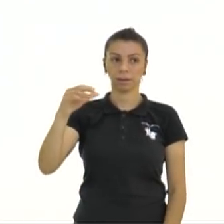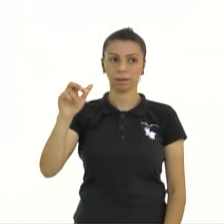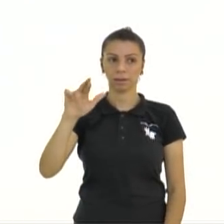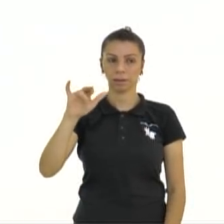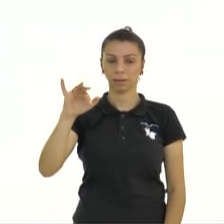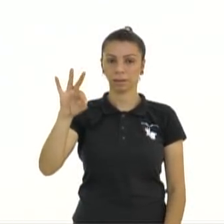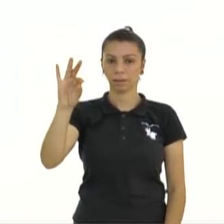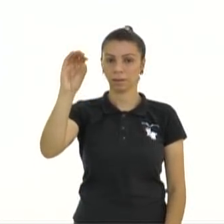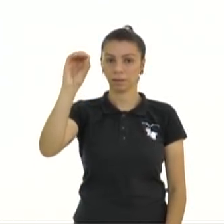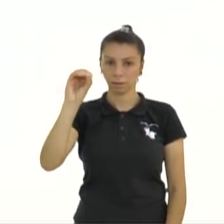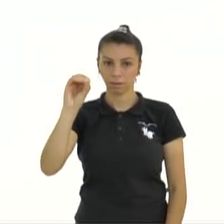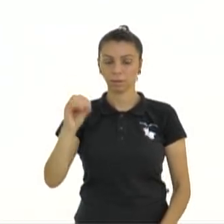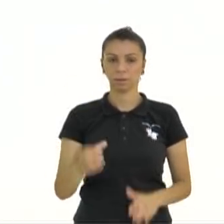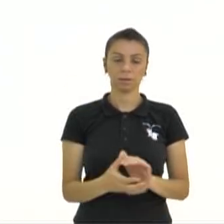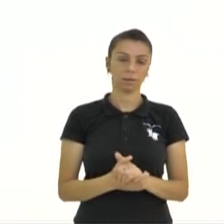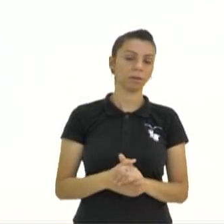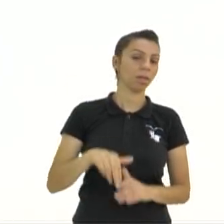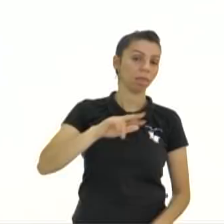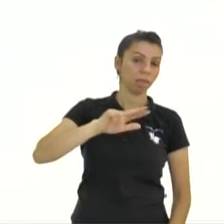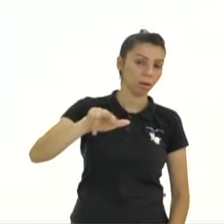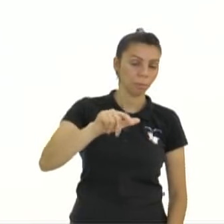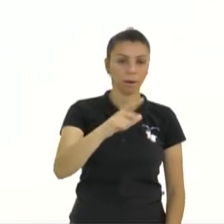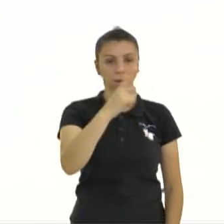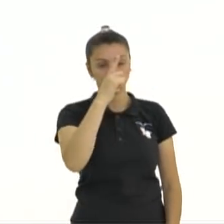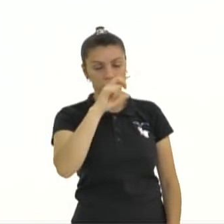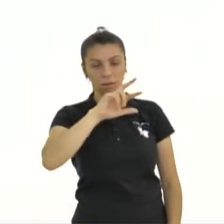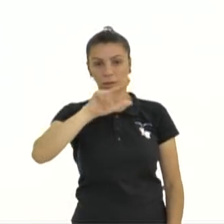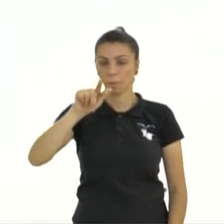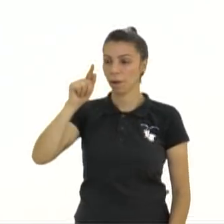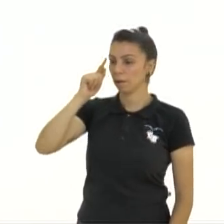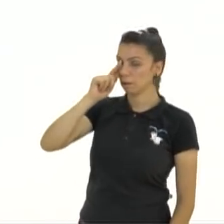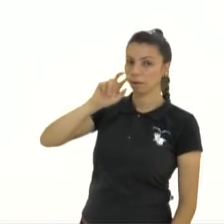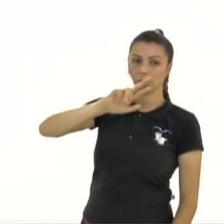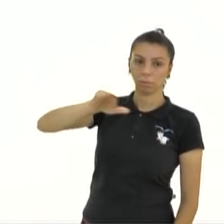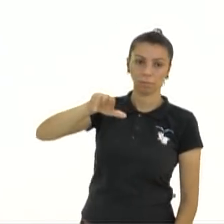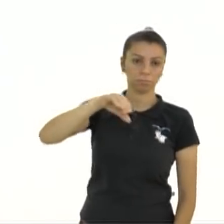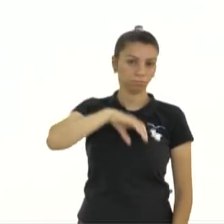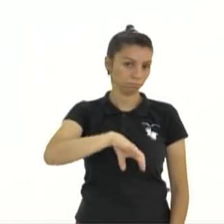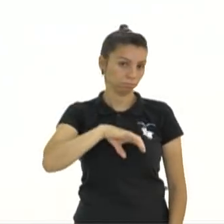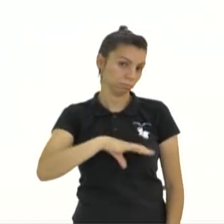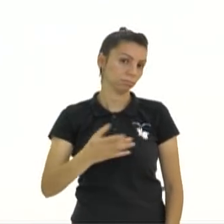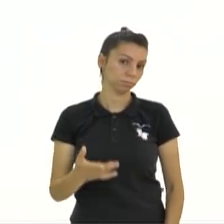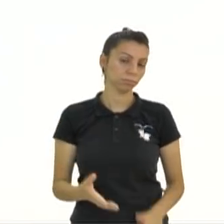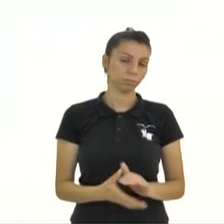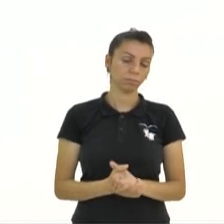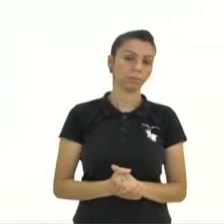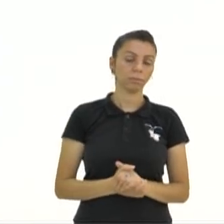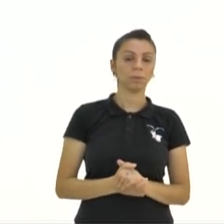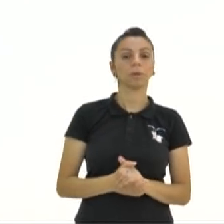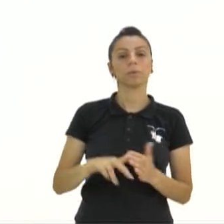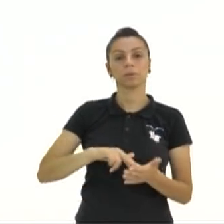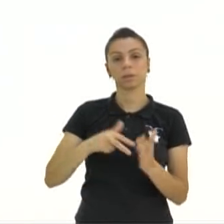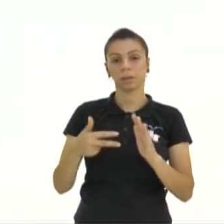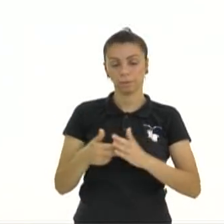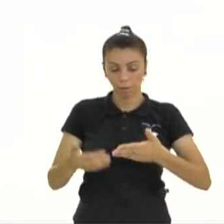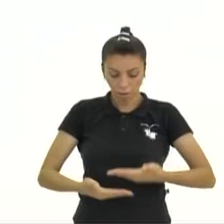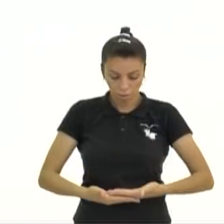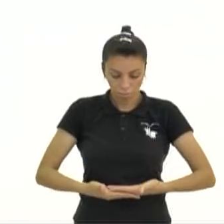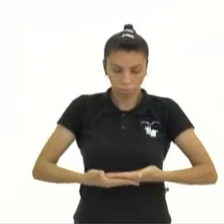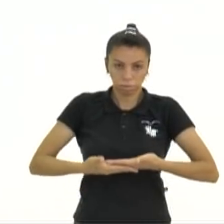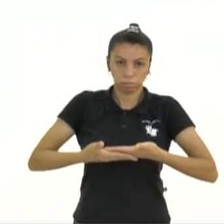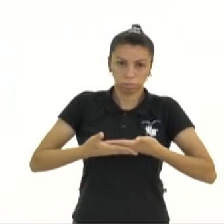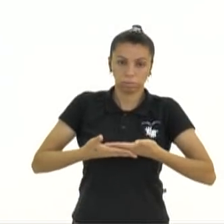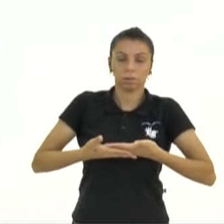resposta é uma palavra em sânscrito. Não é latim, não é grego, não é português. Que significa aquilo que me mantém elevado. Então, é a palavra